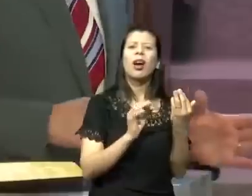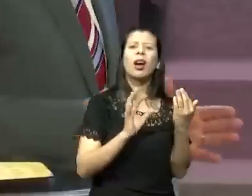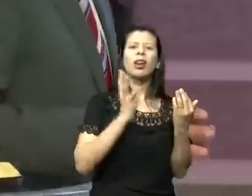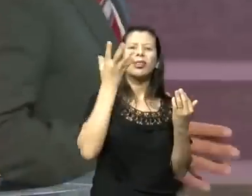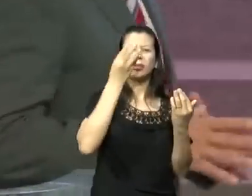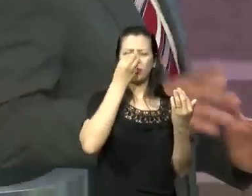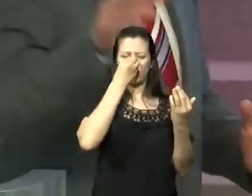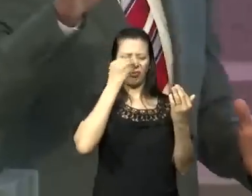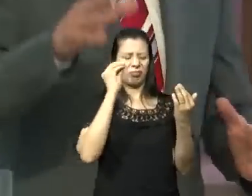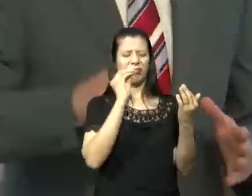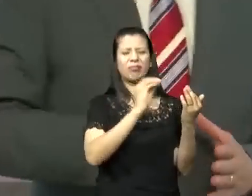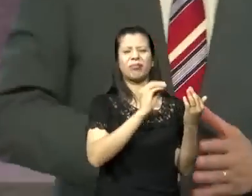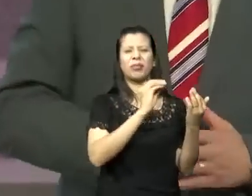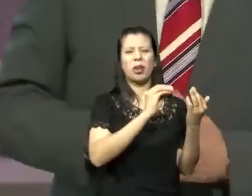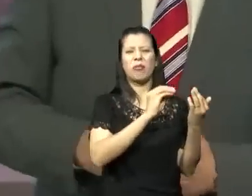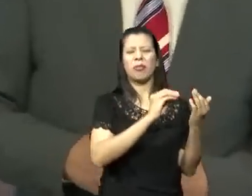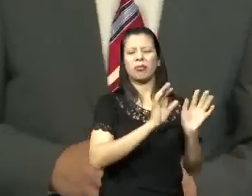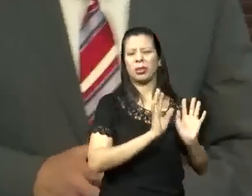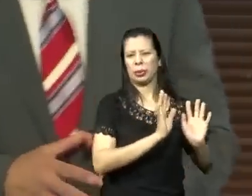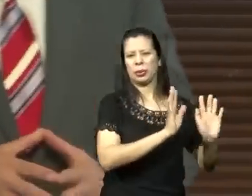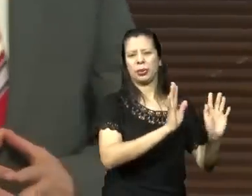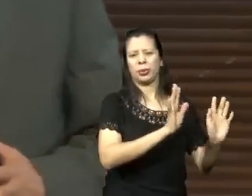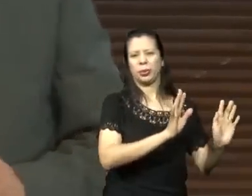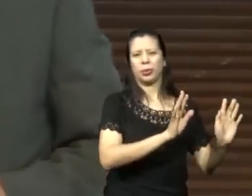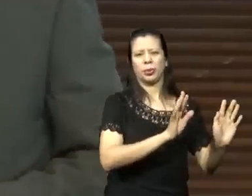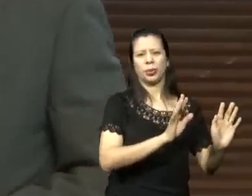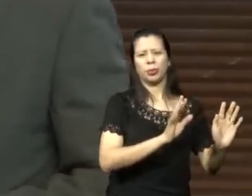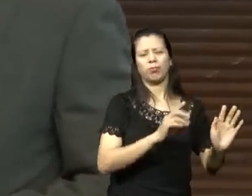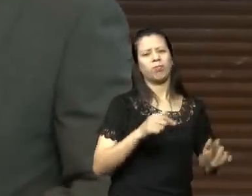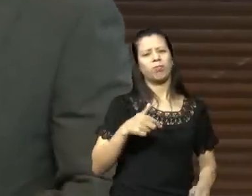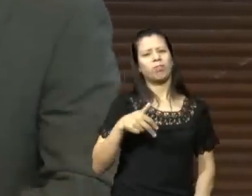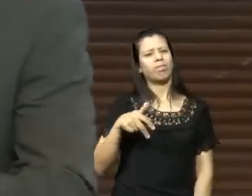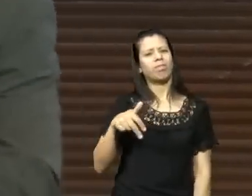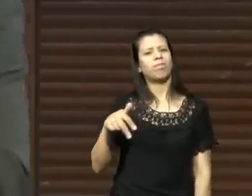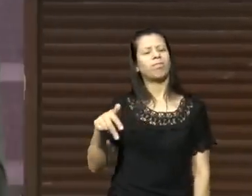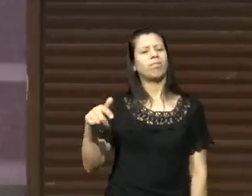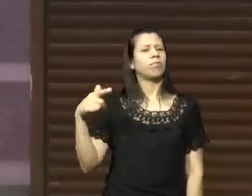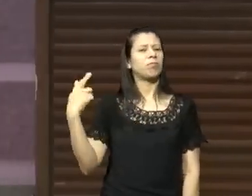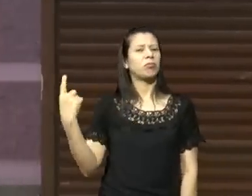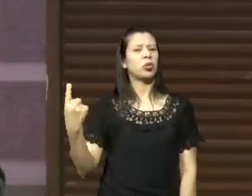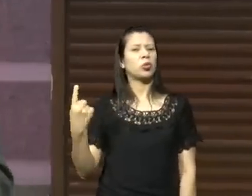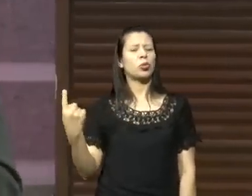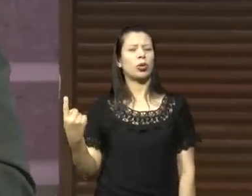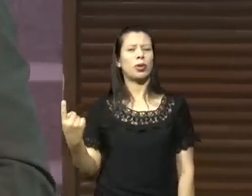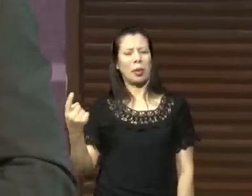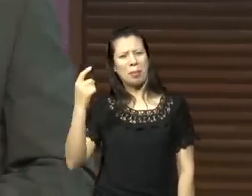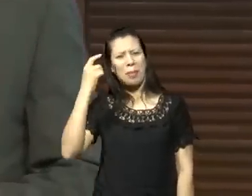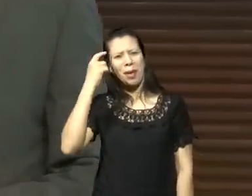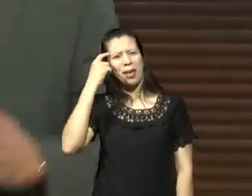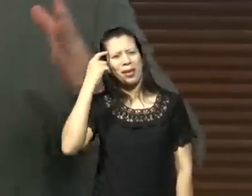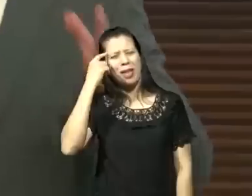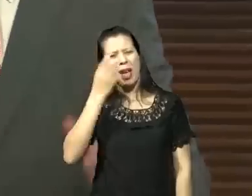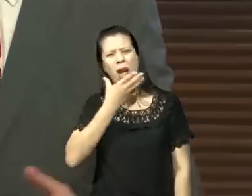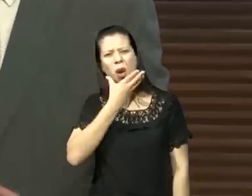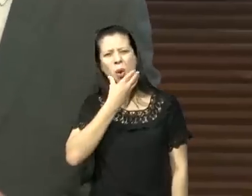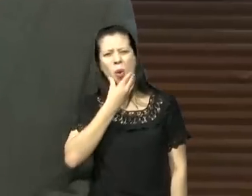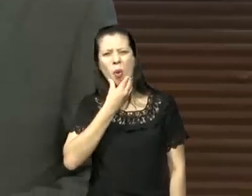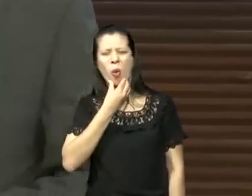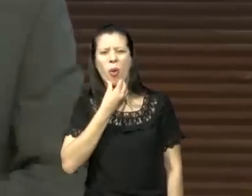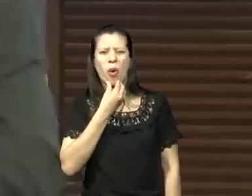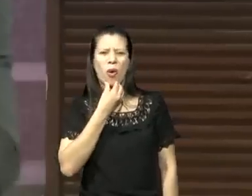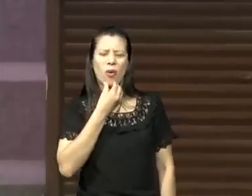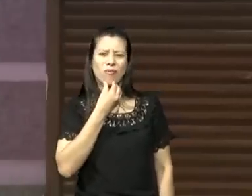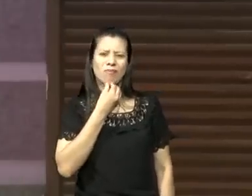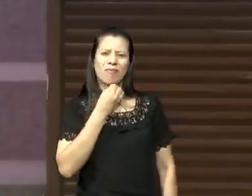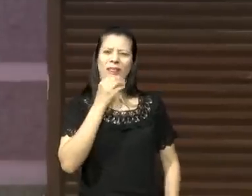esse camarada eu acho muito engraçado a isso o camarada casa novo constrói a sua vida